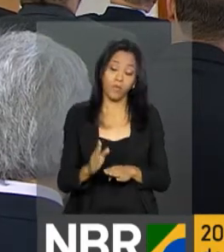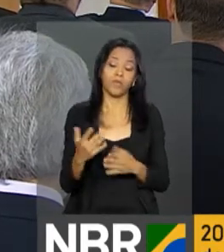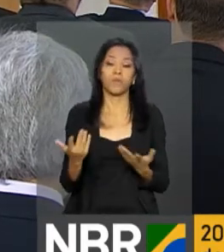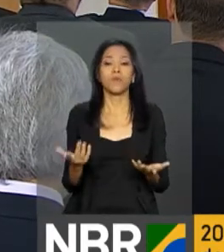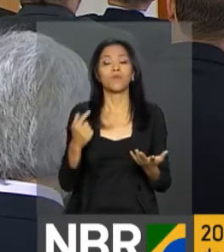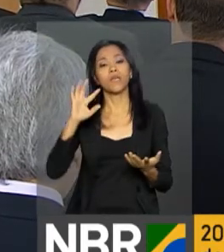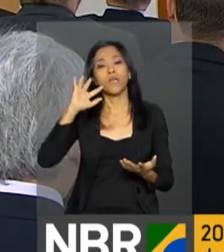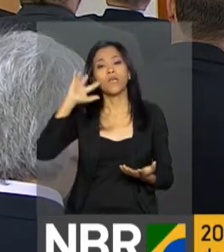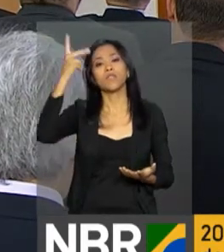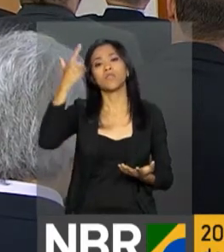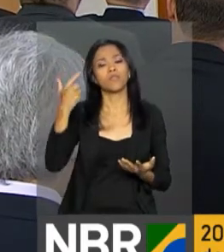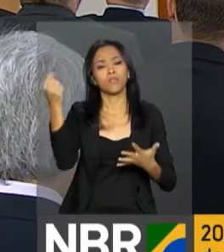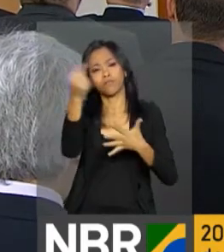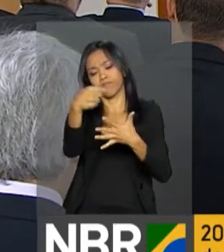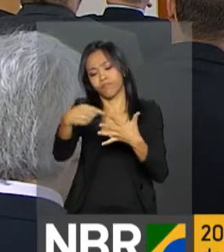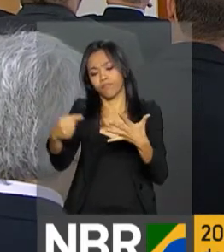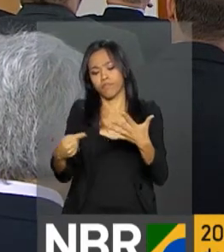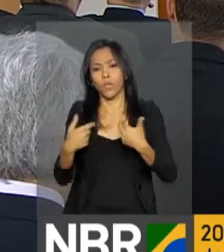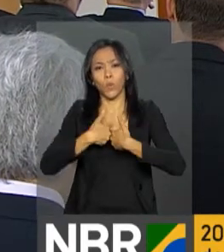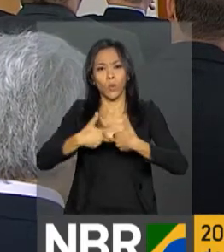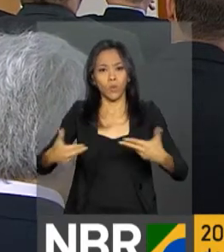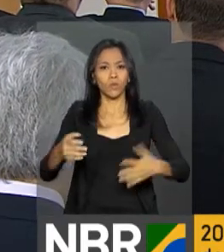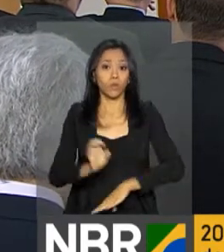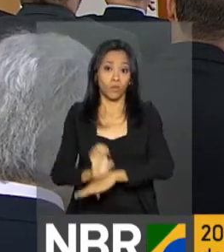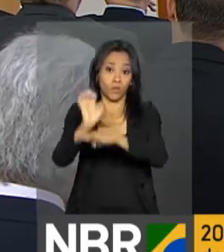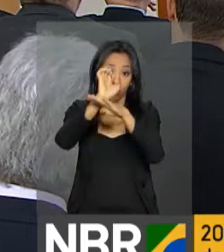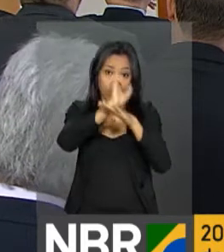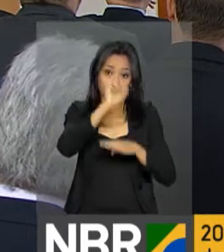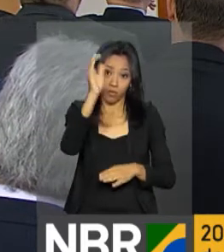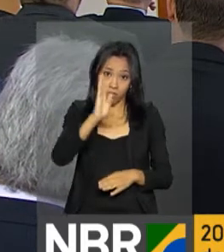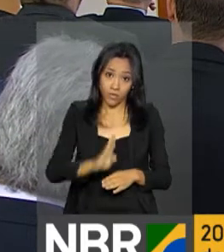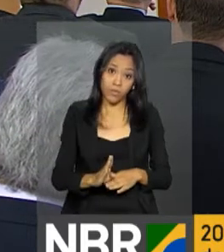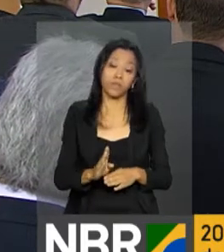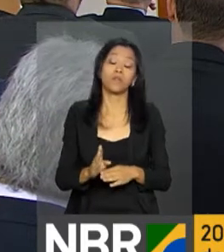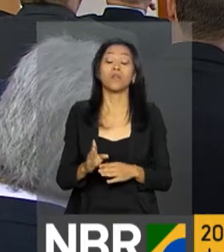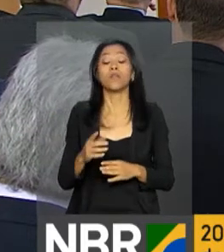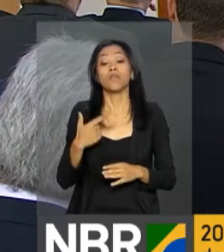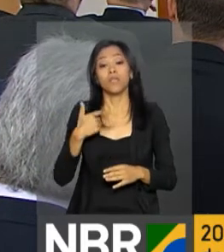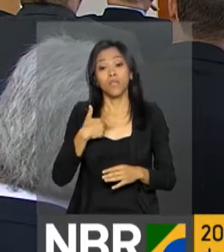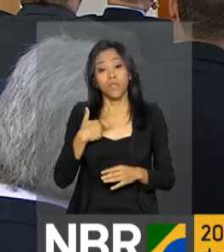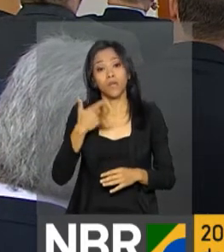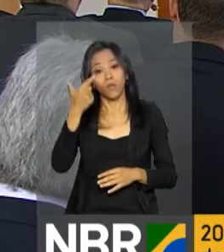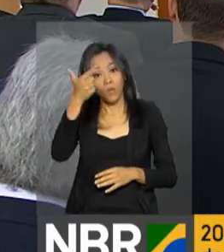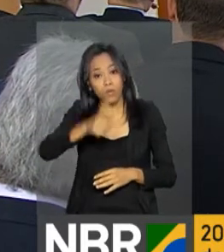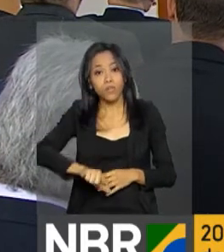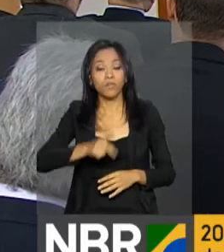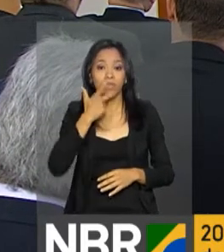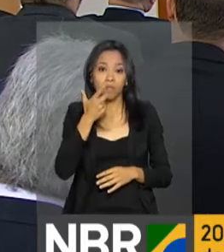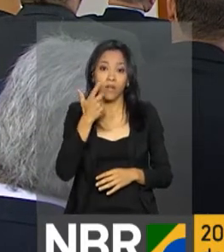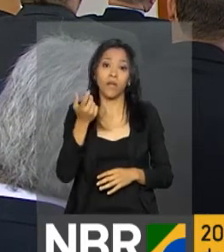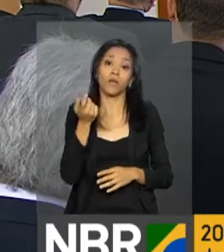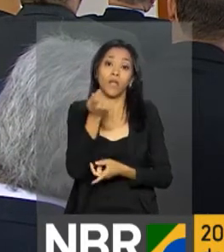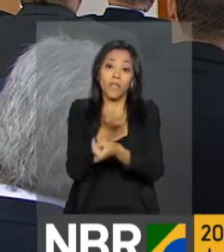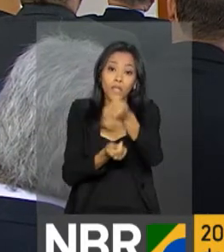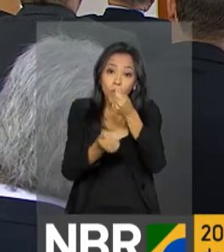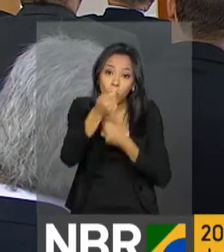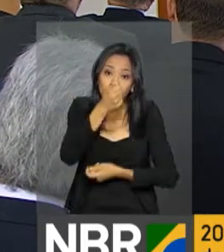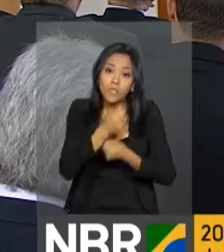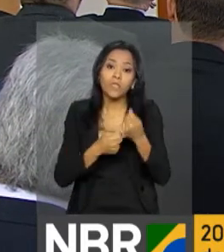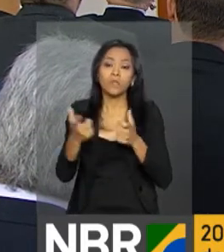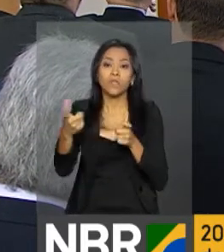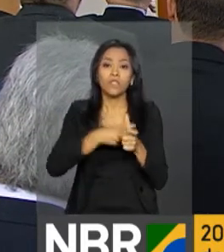solucionamos várias questões dos estados brasileiros e eu retoma o tema da repactuação da dívida que era uma coisa